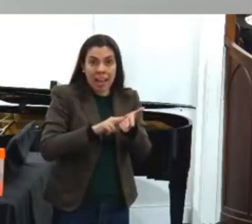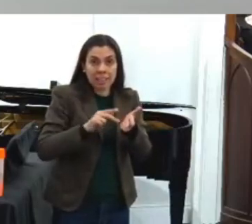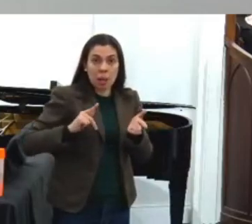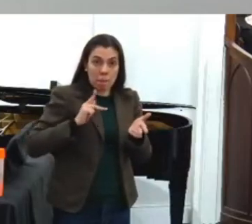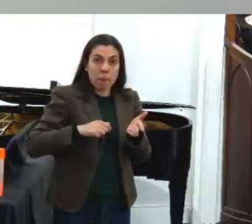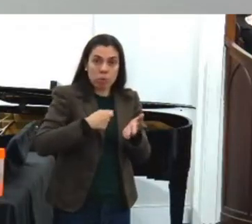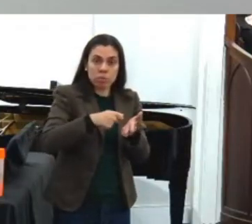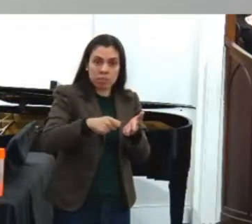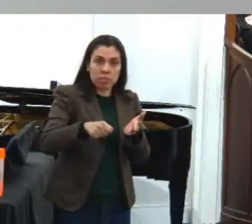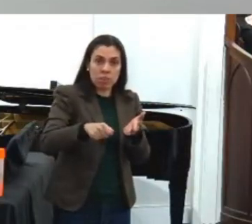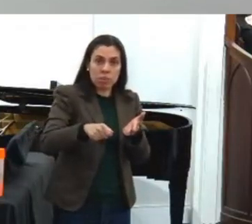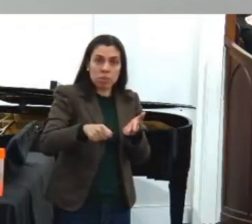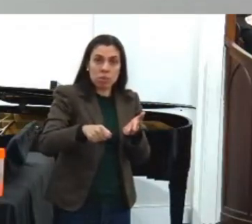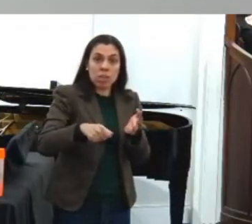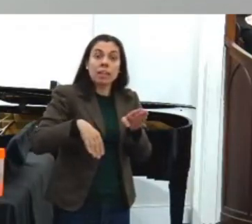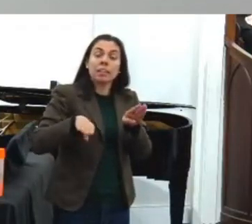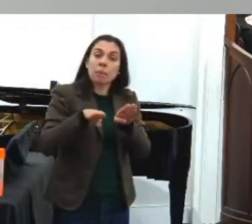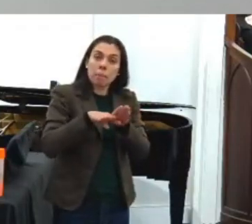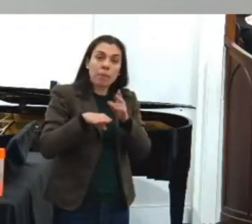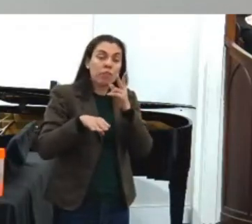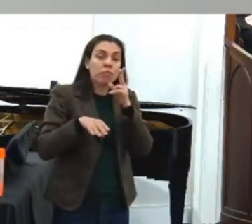às vezes graves.